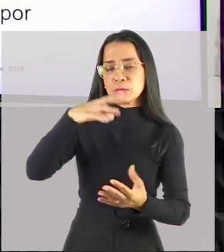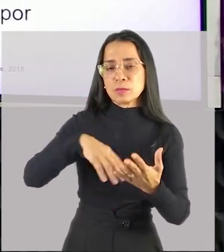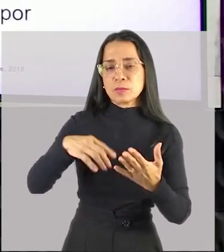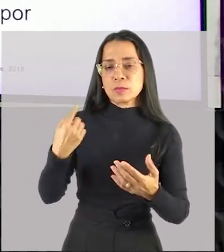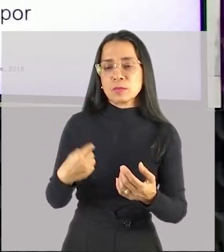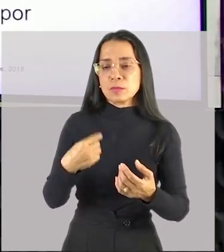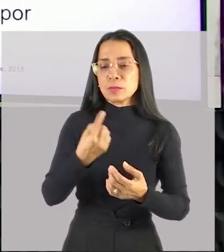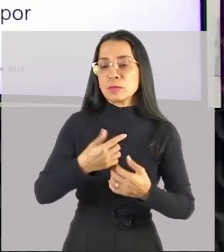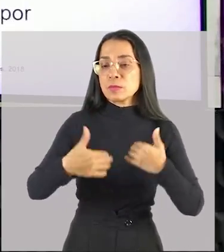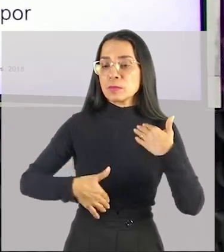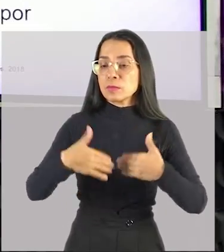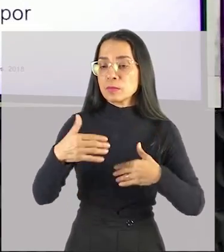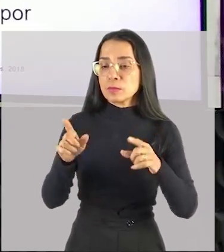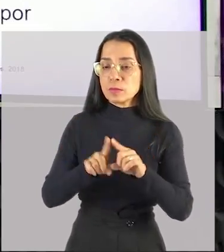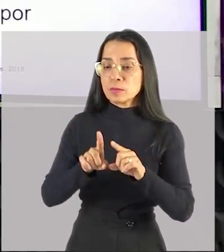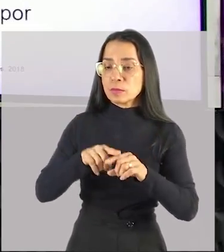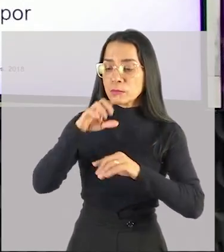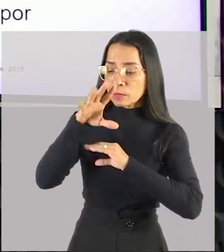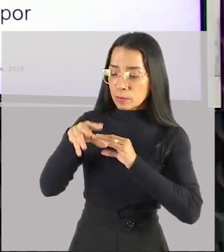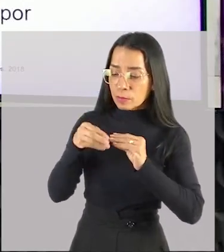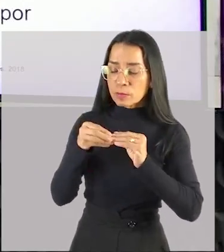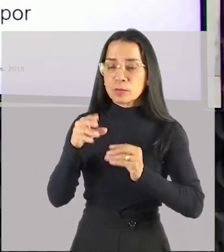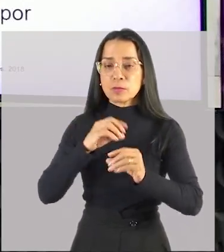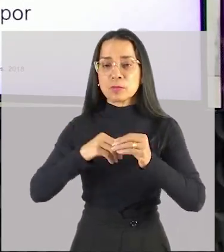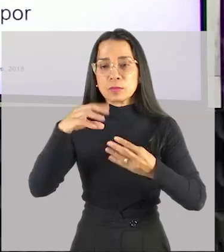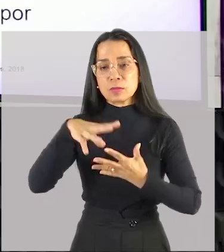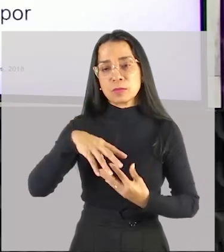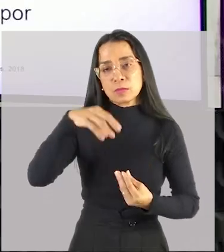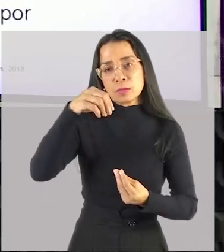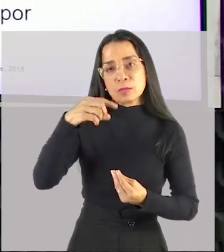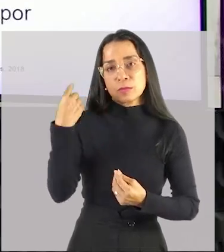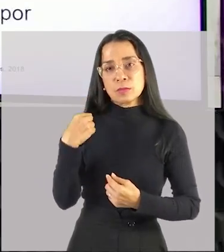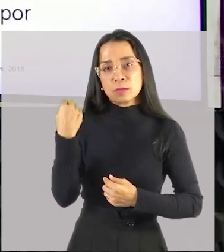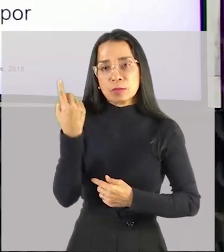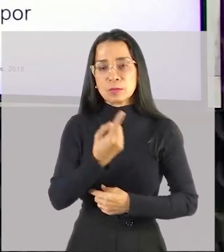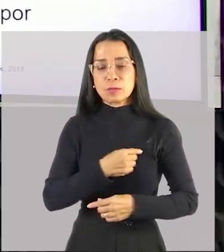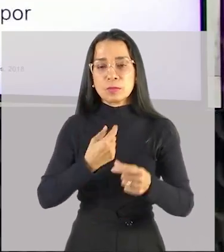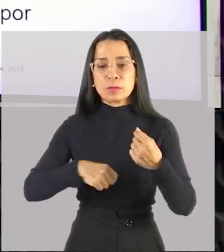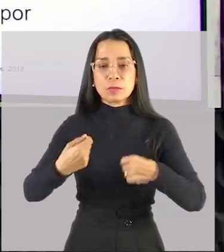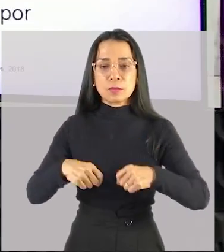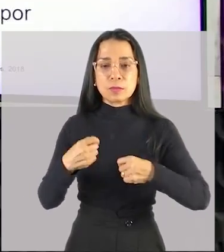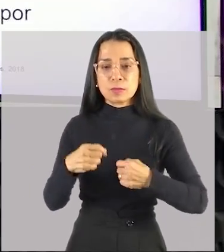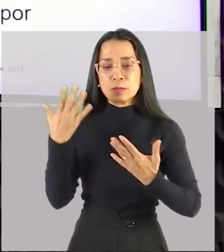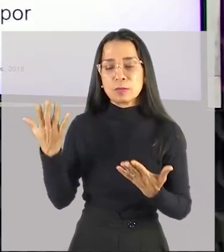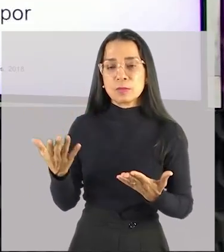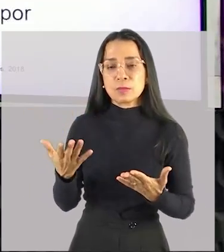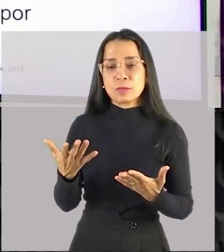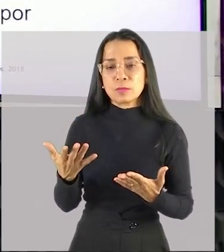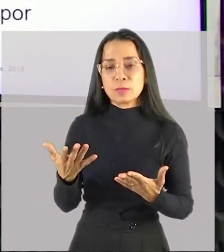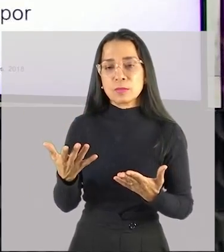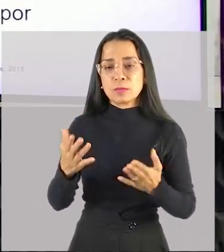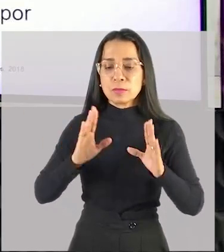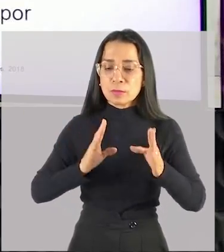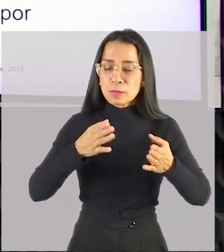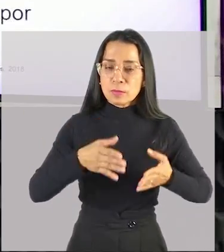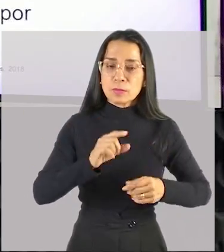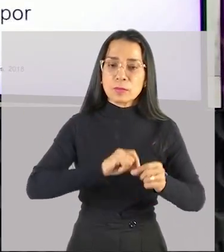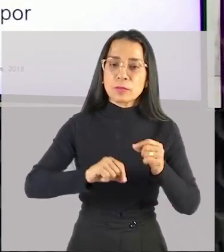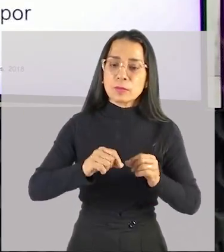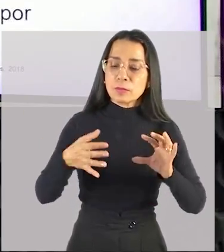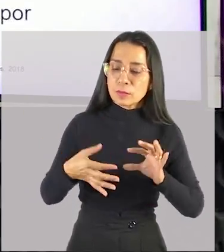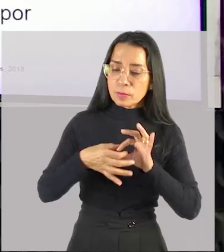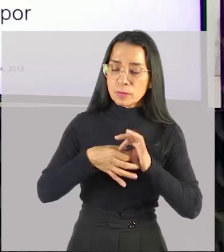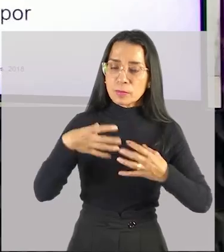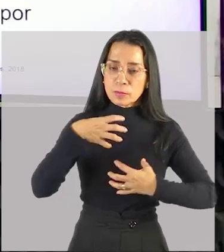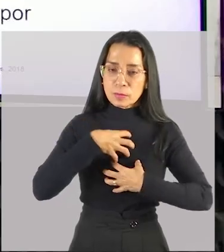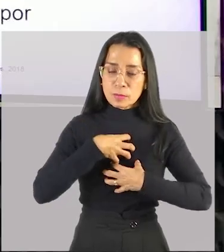corpo é constituído também por uma alma e a gente deve se dedicar não ao que está ligado ao à nossa sensibilidade, aos